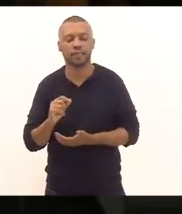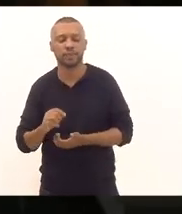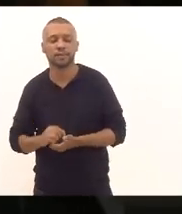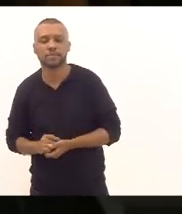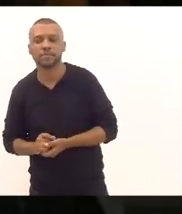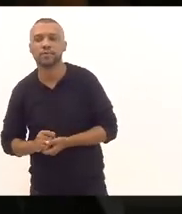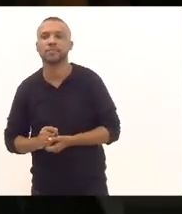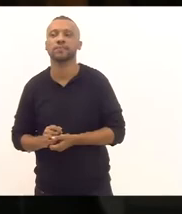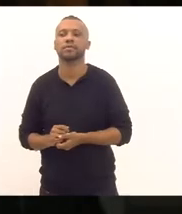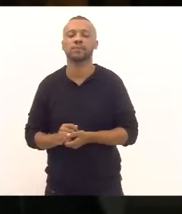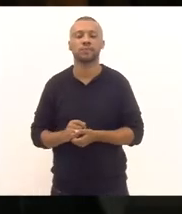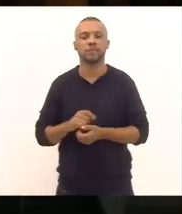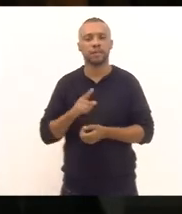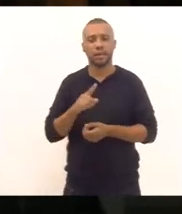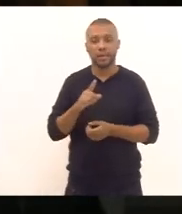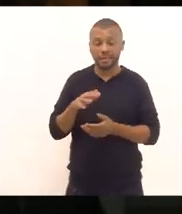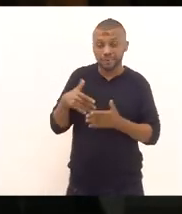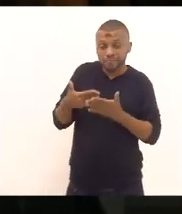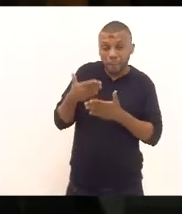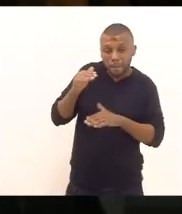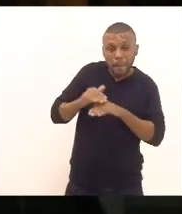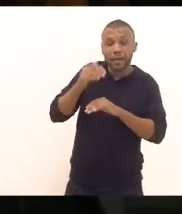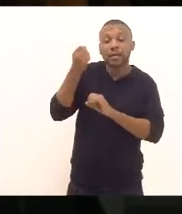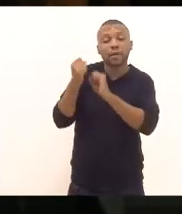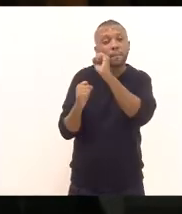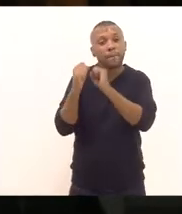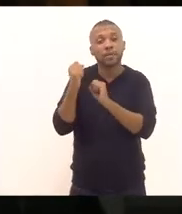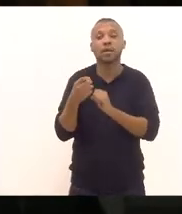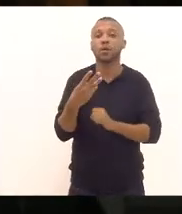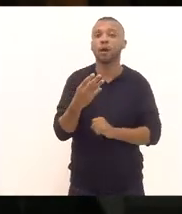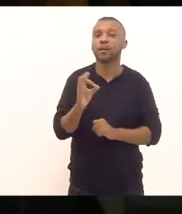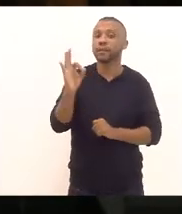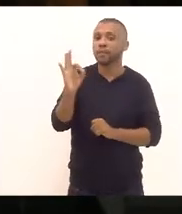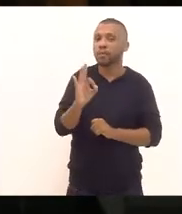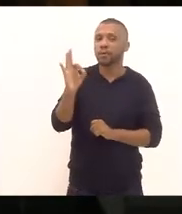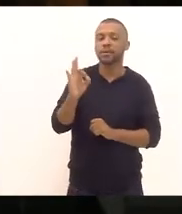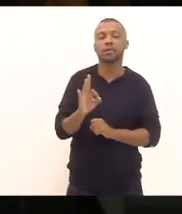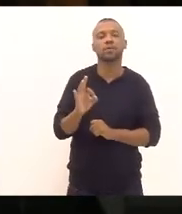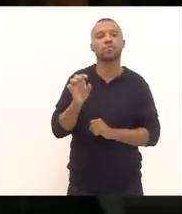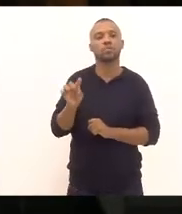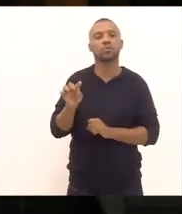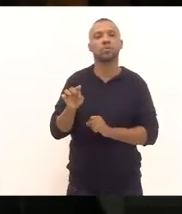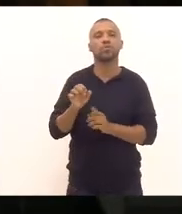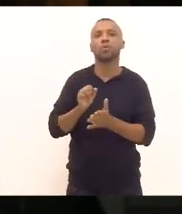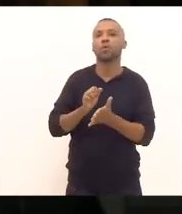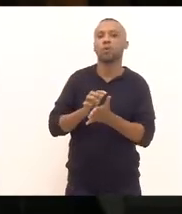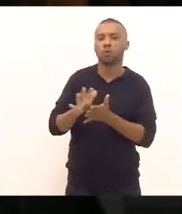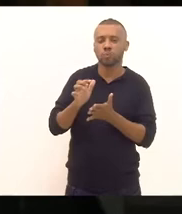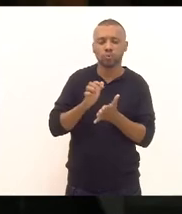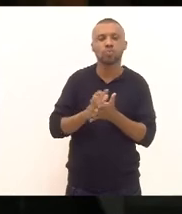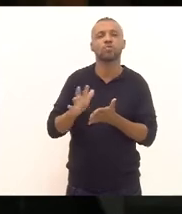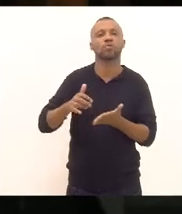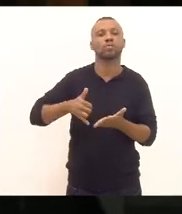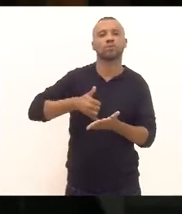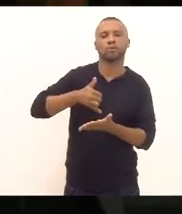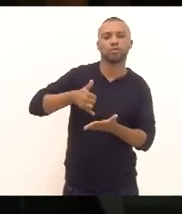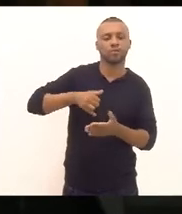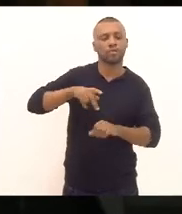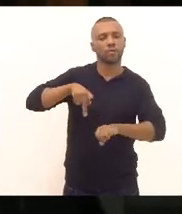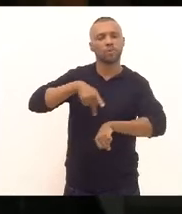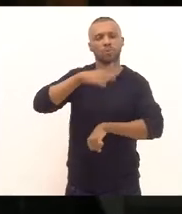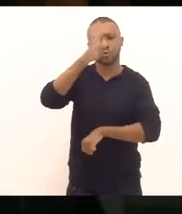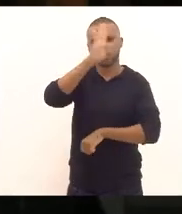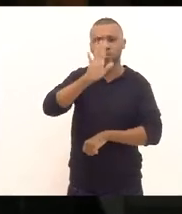de conta ela ainda refina quarenta por cento do consumo de combustível do país